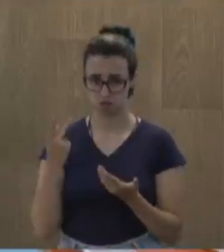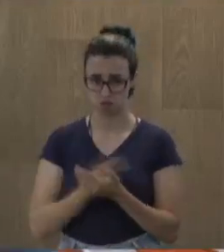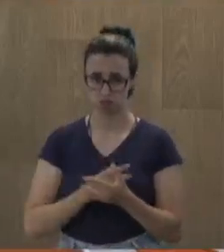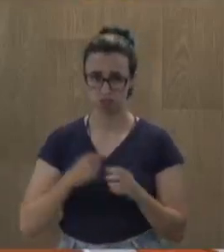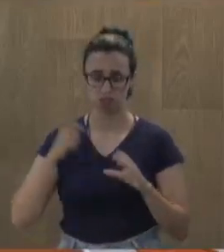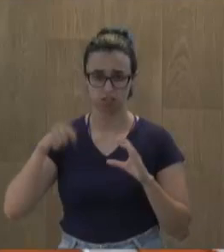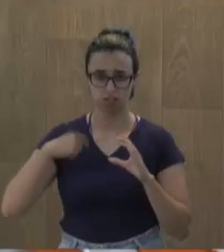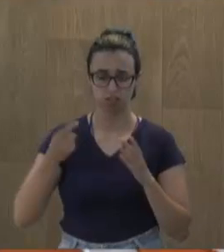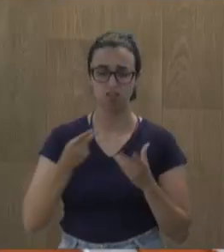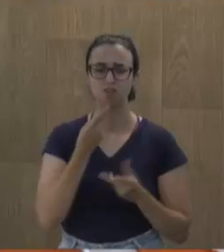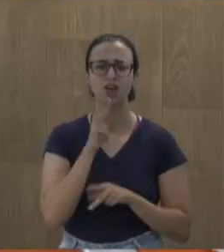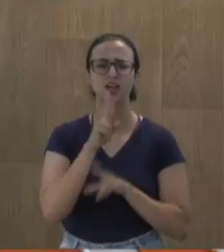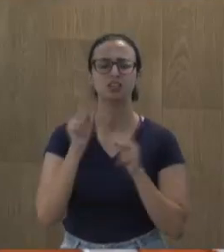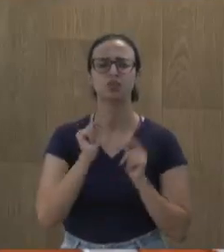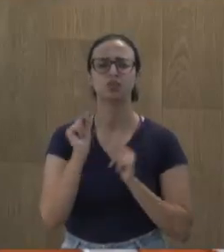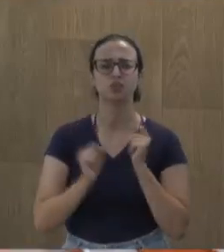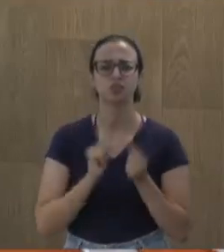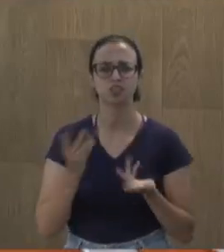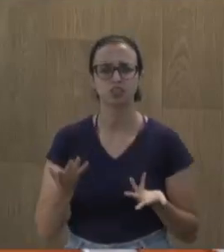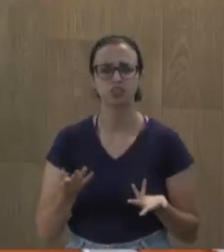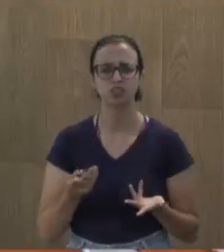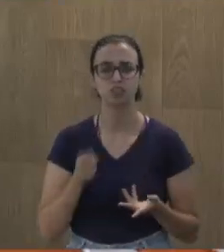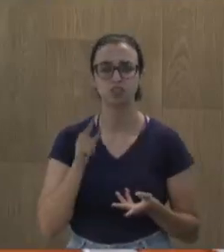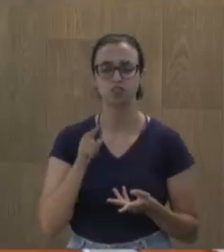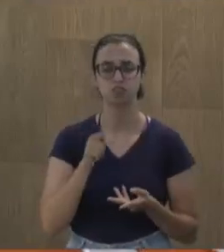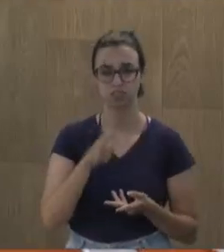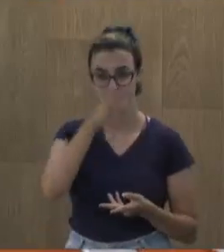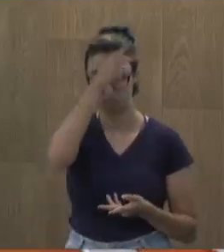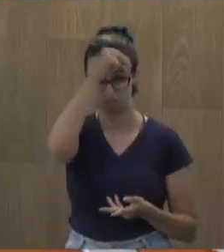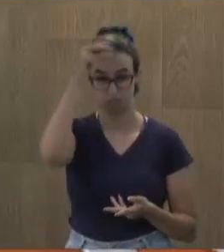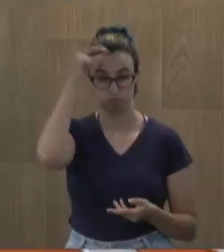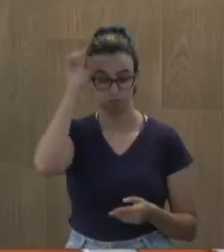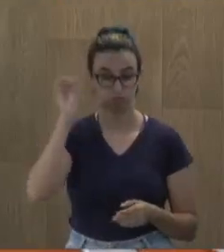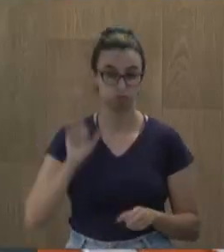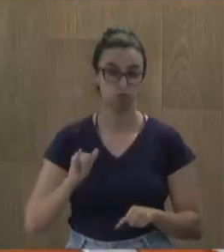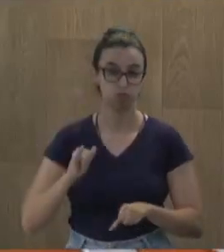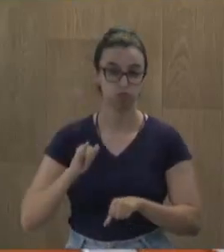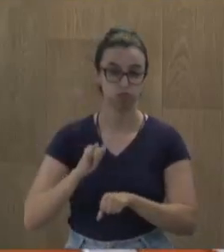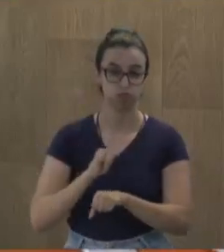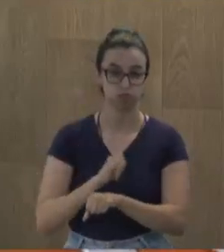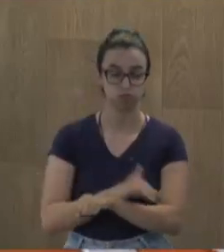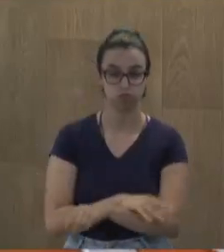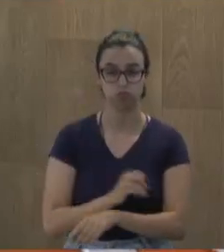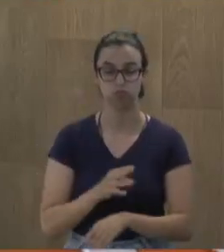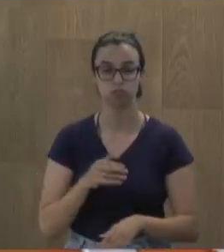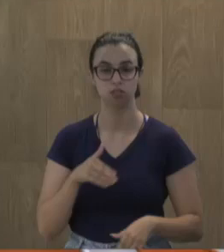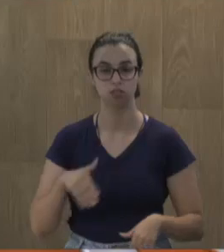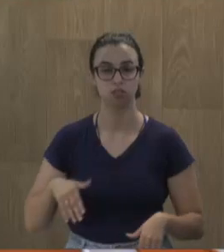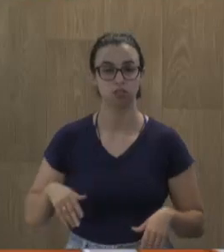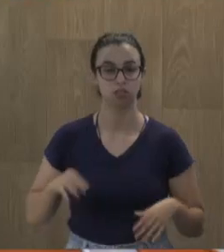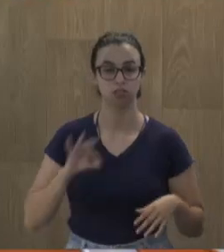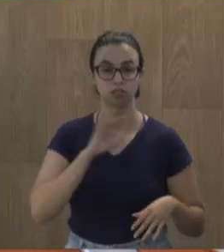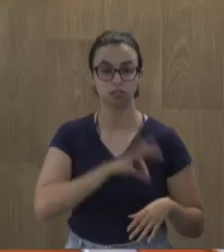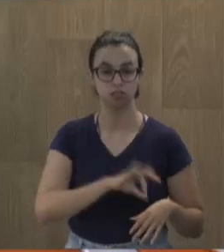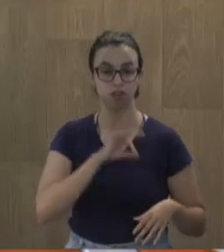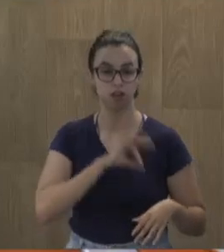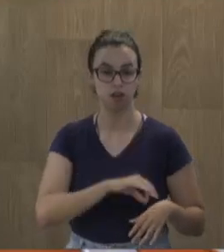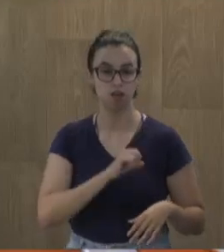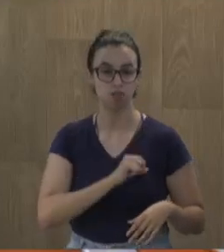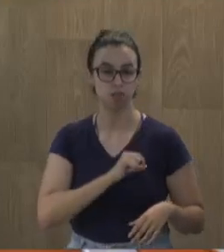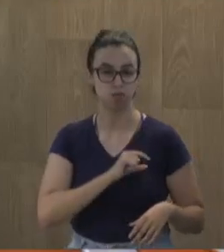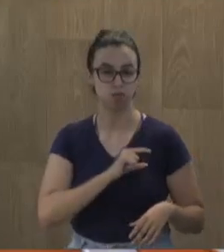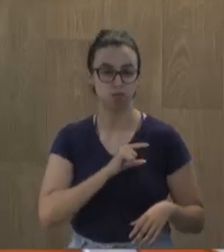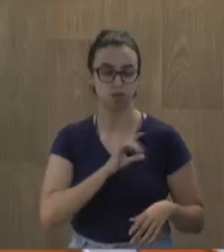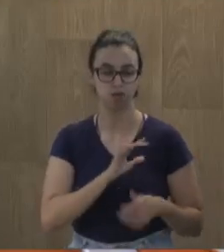Tatá nada o senhor Tá engordando cada vez mais os seus amigos aí na prefeitura não